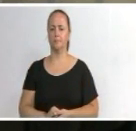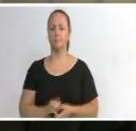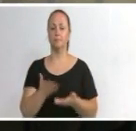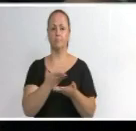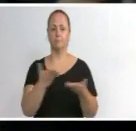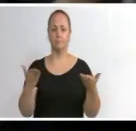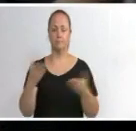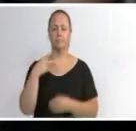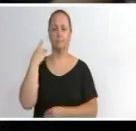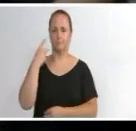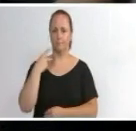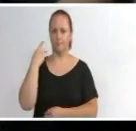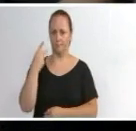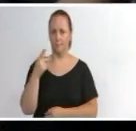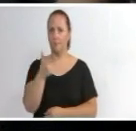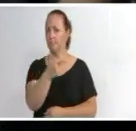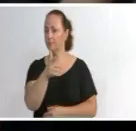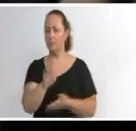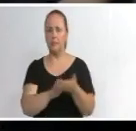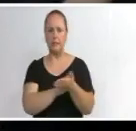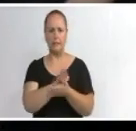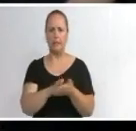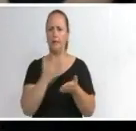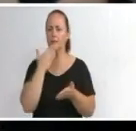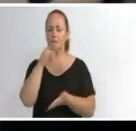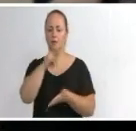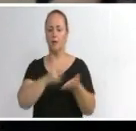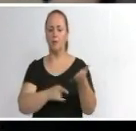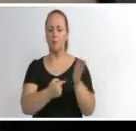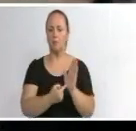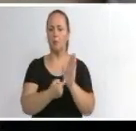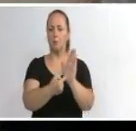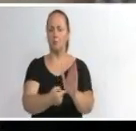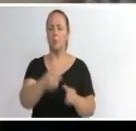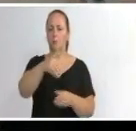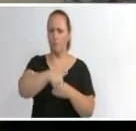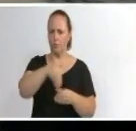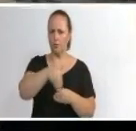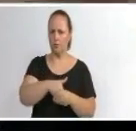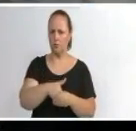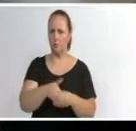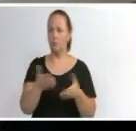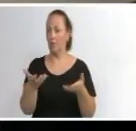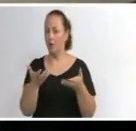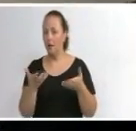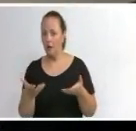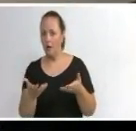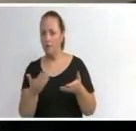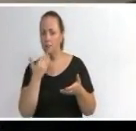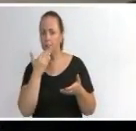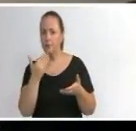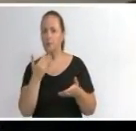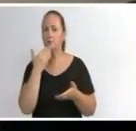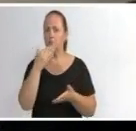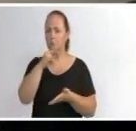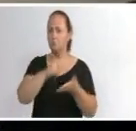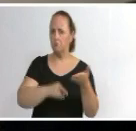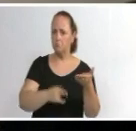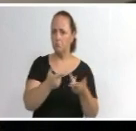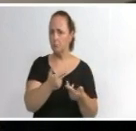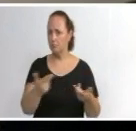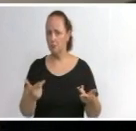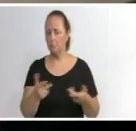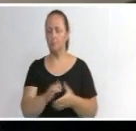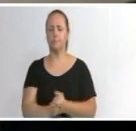Senhores vereadores, não há nenhum requerimento destacado para votação. Algum dos senhores vereadores deseja encaminhar algum requerimento pela ordem? Então,